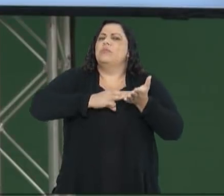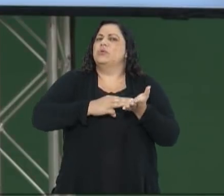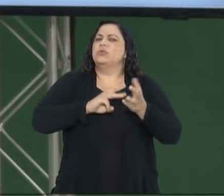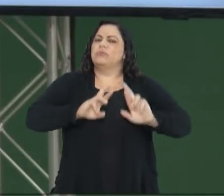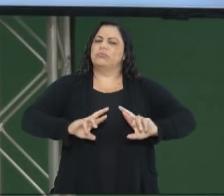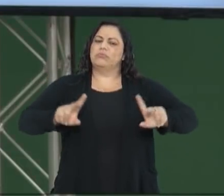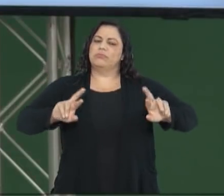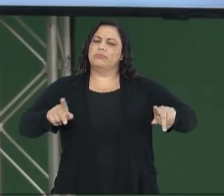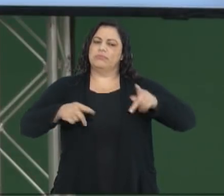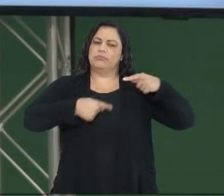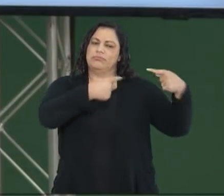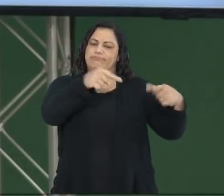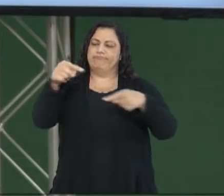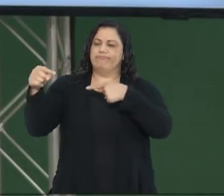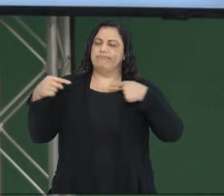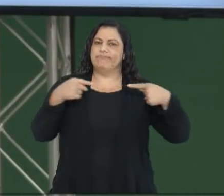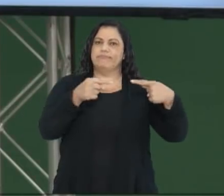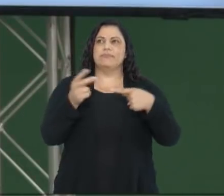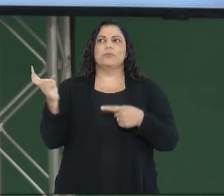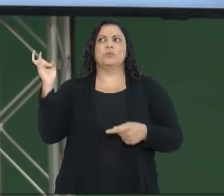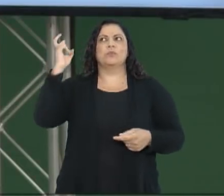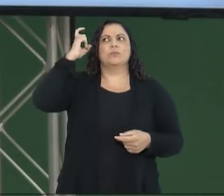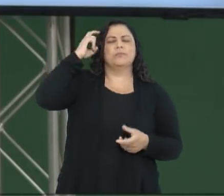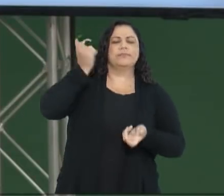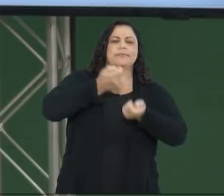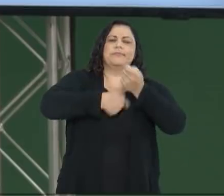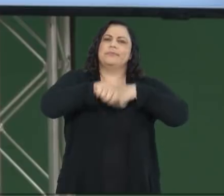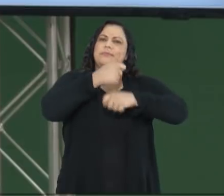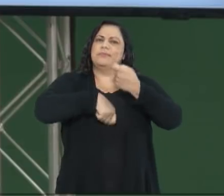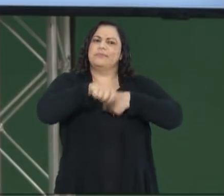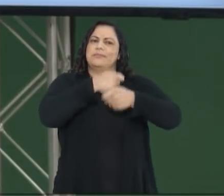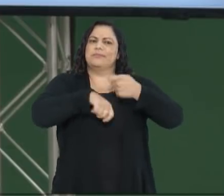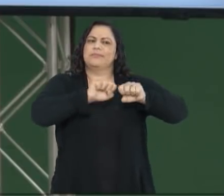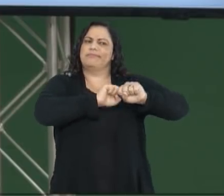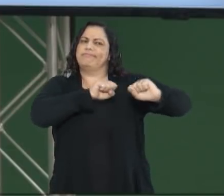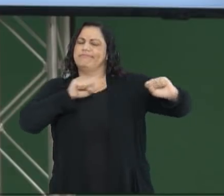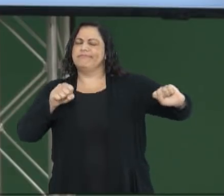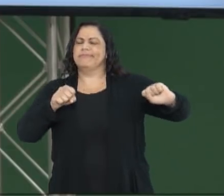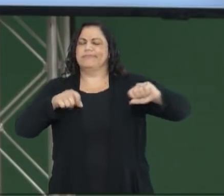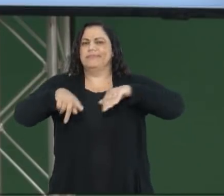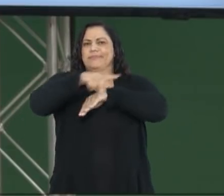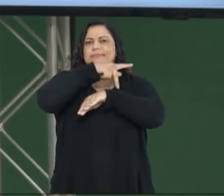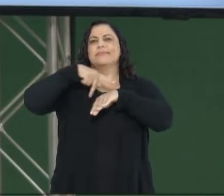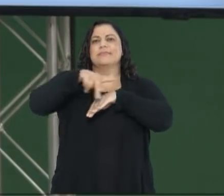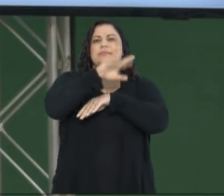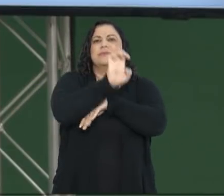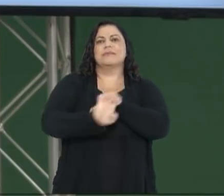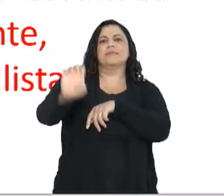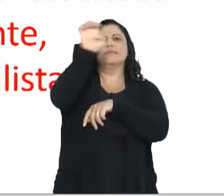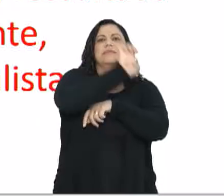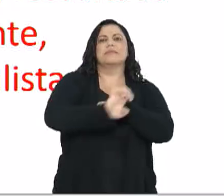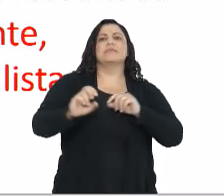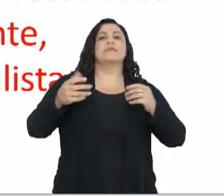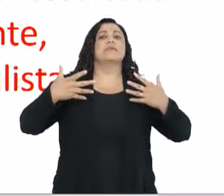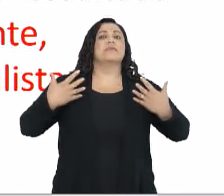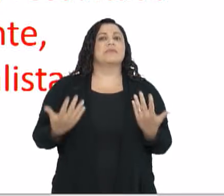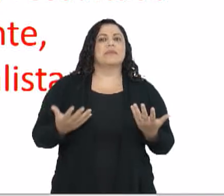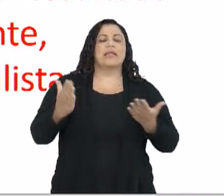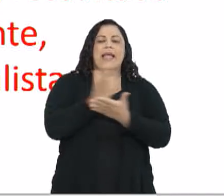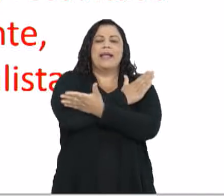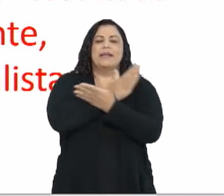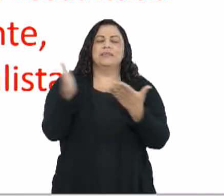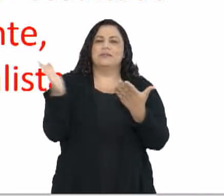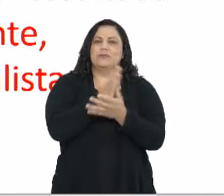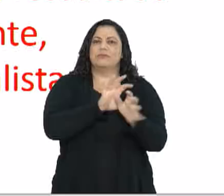diferenças políticas, culturais e econômicas enormes entre países da Europa. O que nós vamos ter ali? A divisão entre o